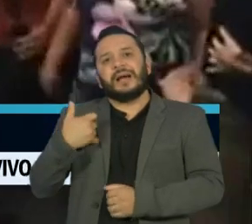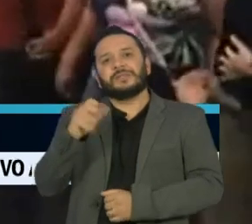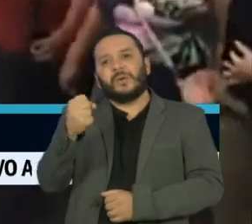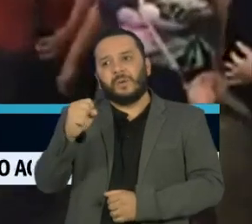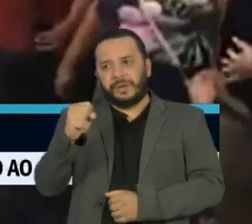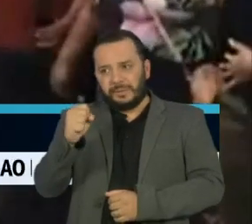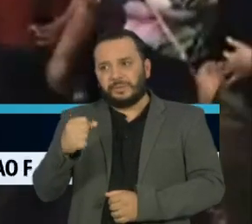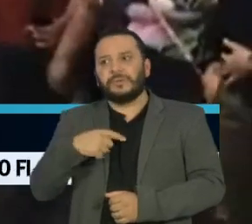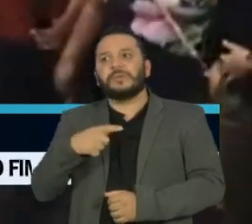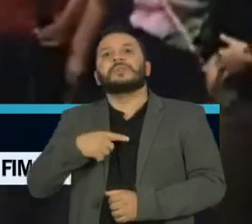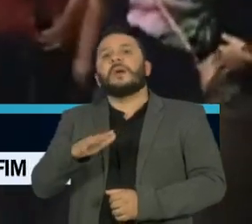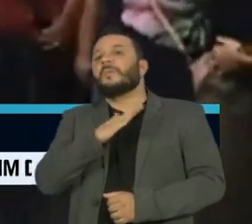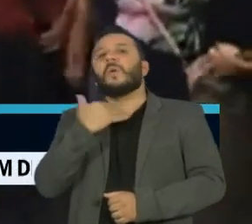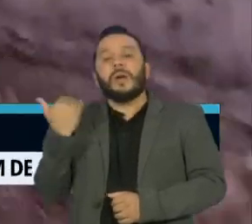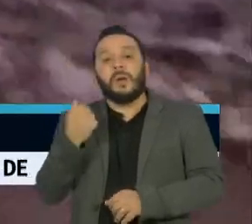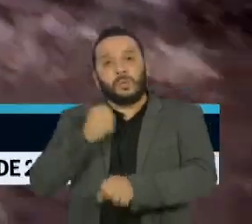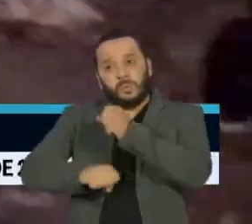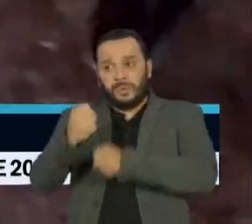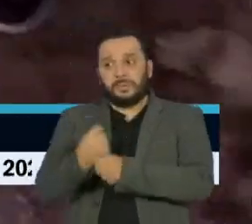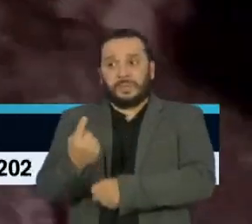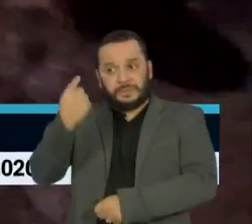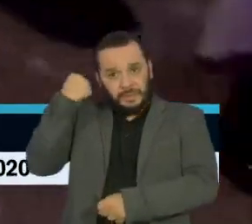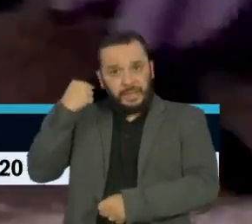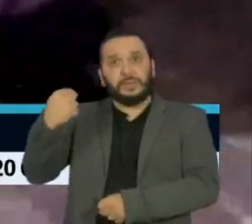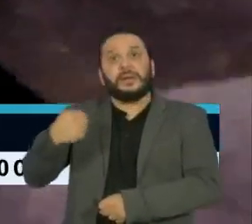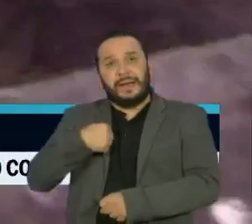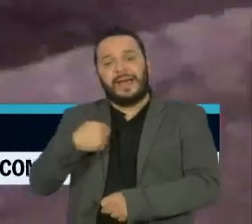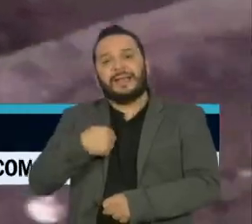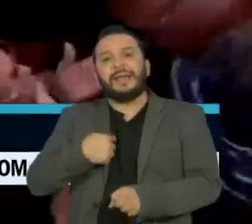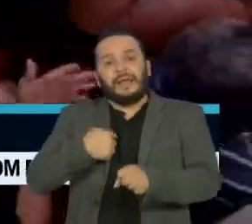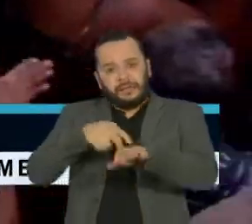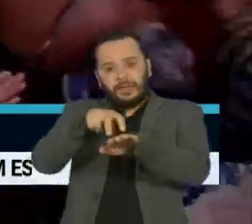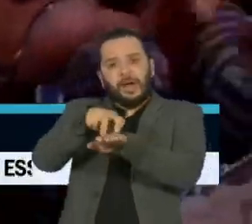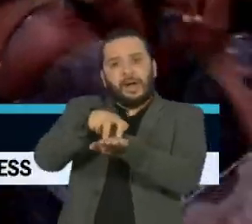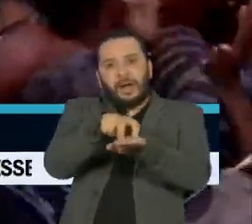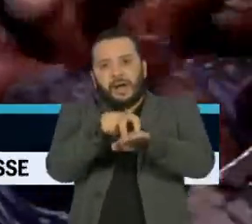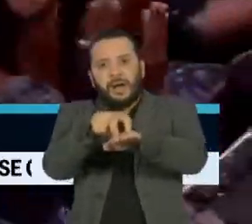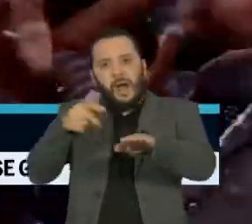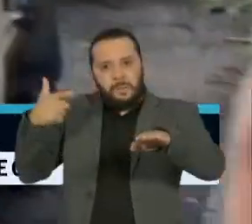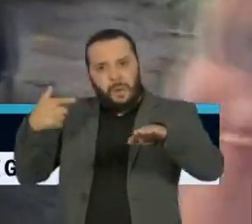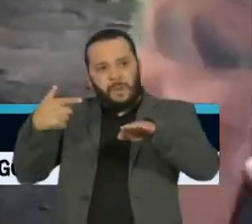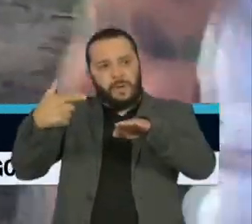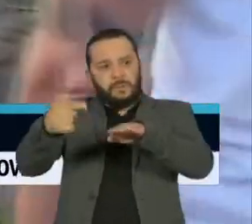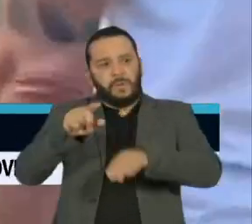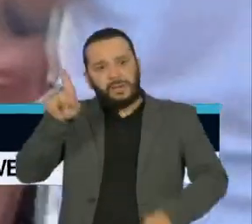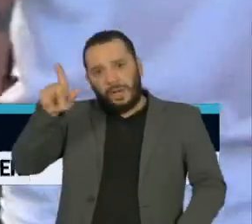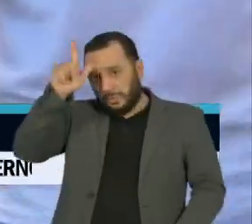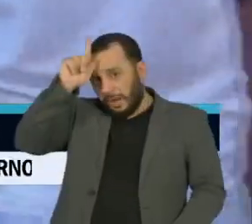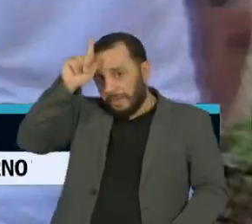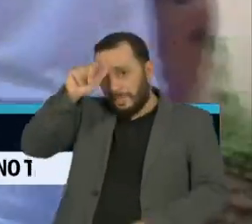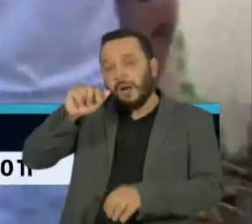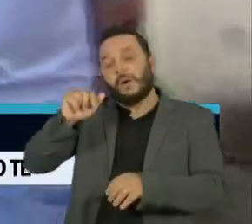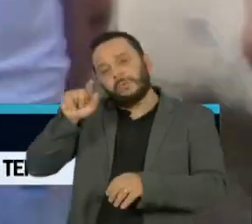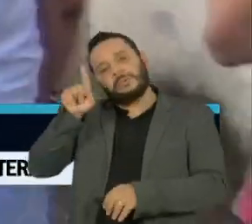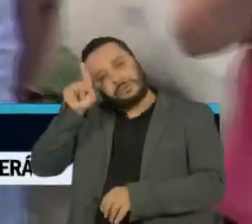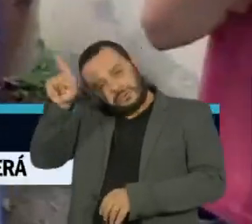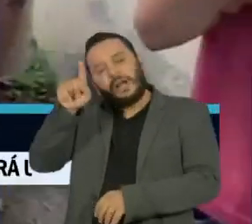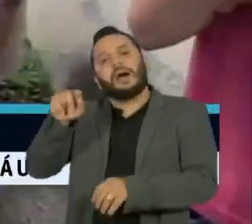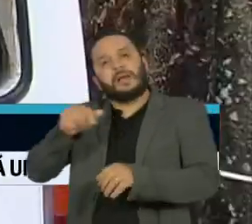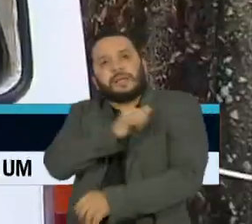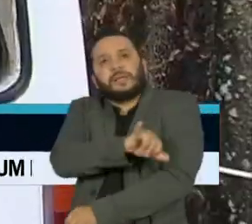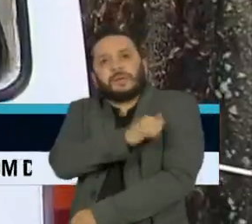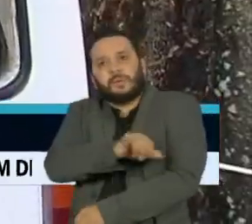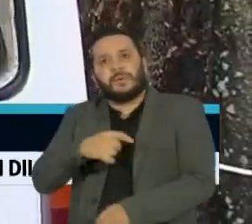anos, morta no ano passado, quando voltava para casa com a mãe, no Complexo do Alemão. Os tiros disparados pela polícia